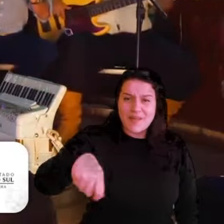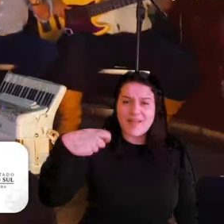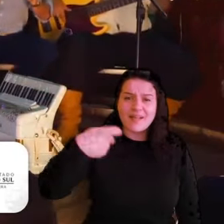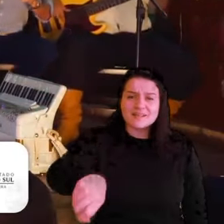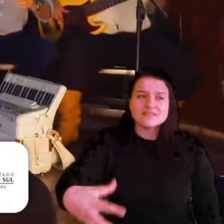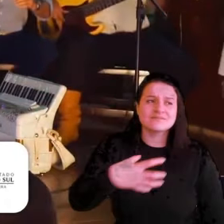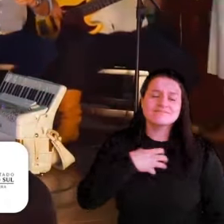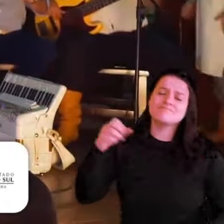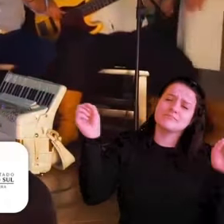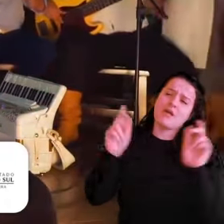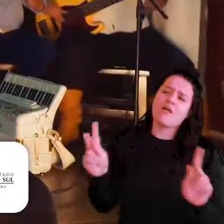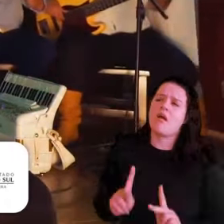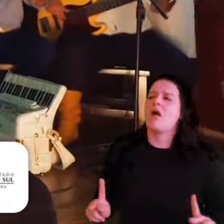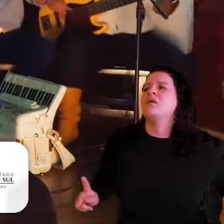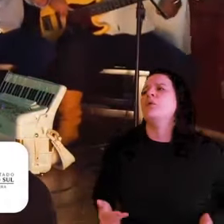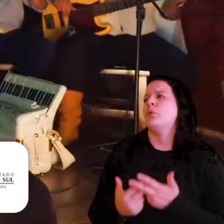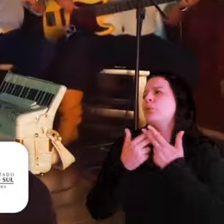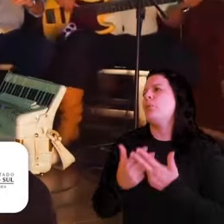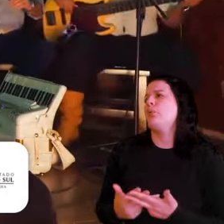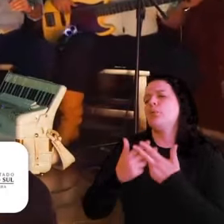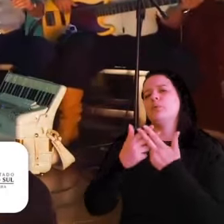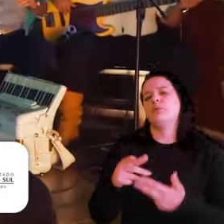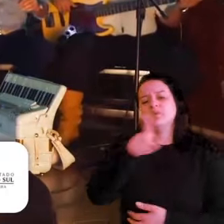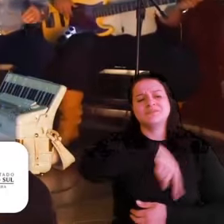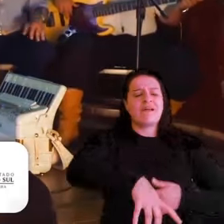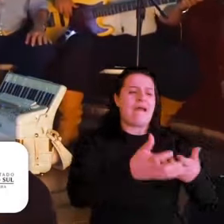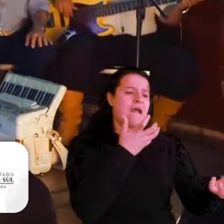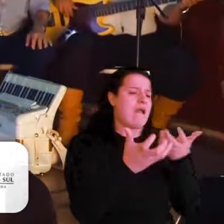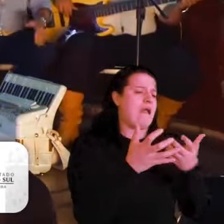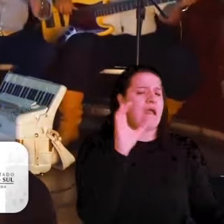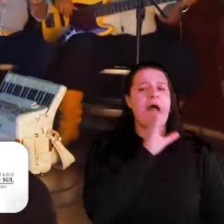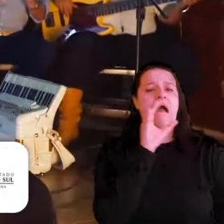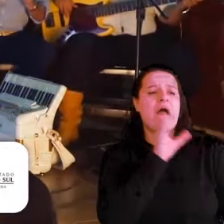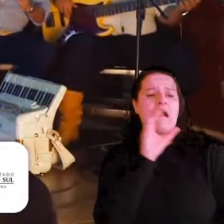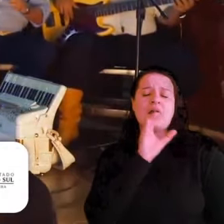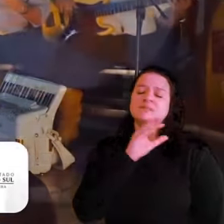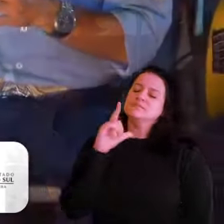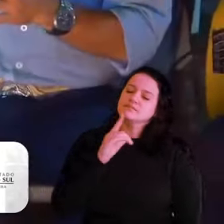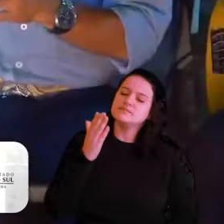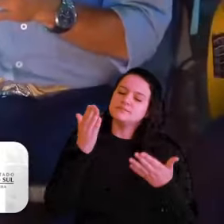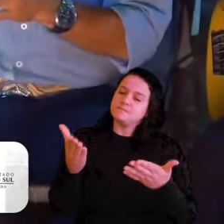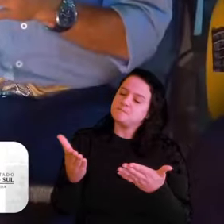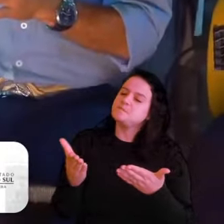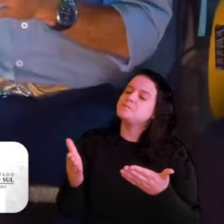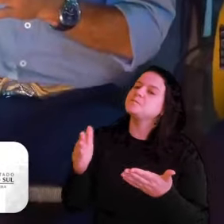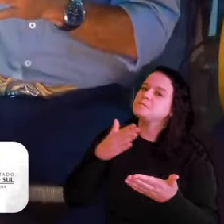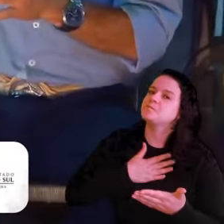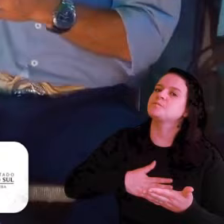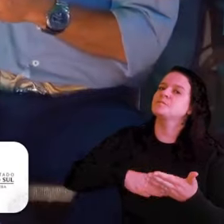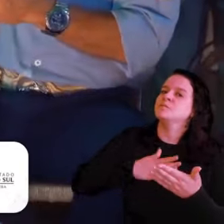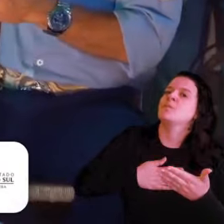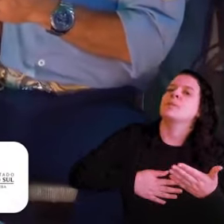É preciso ter paciência nos costumes da querência, sempre tem um